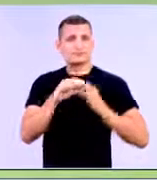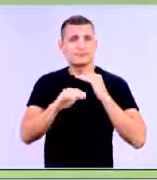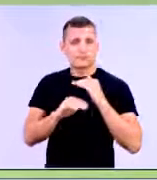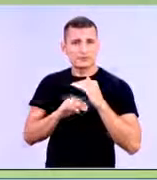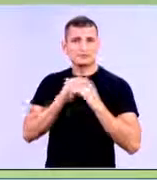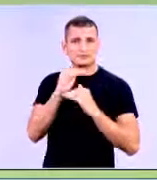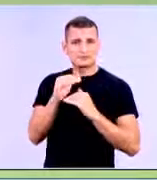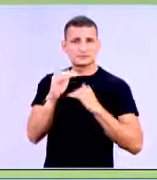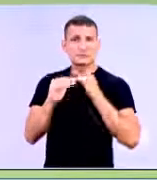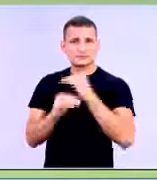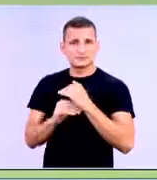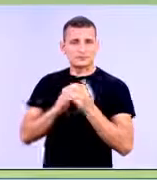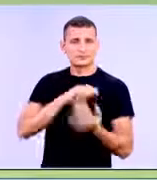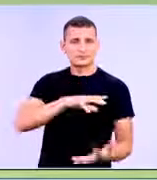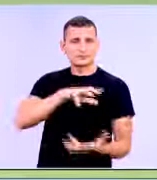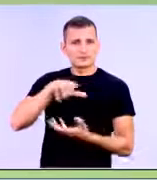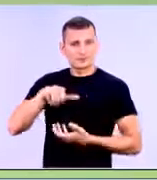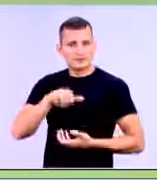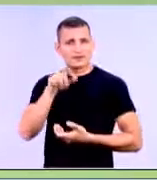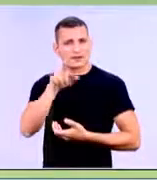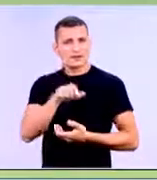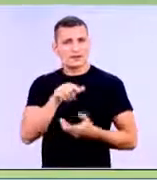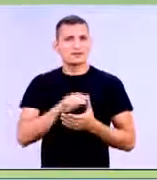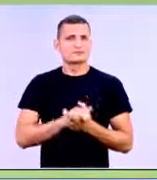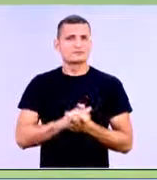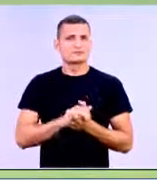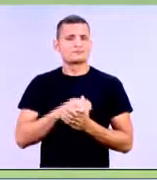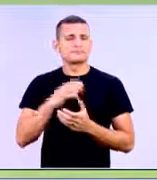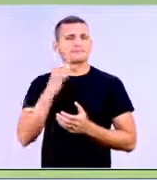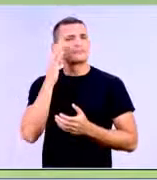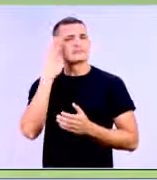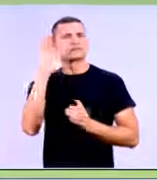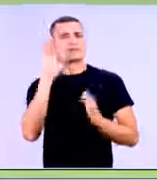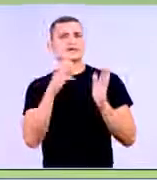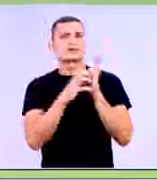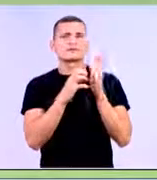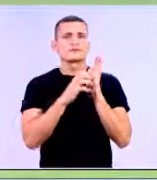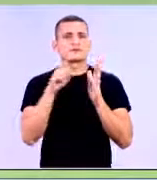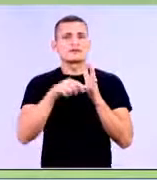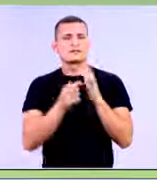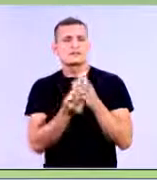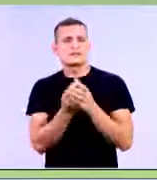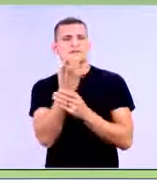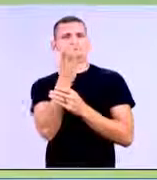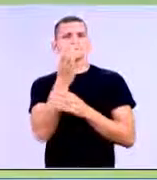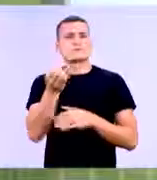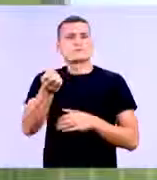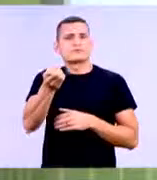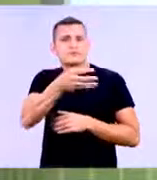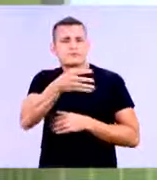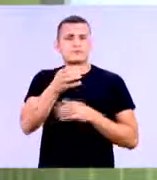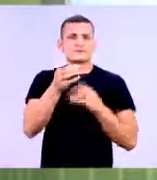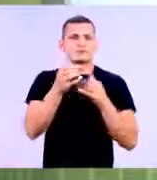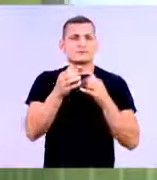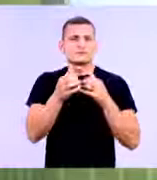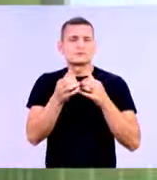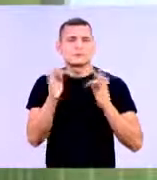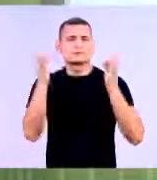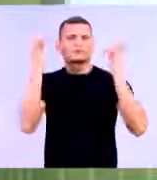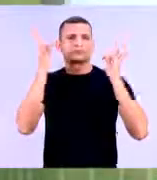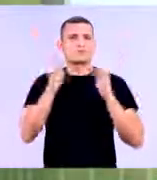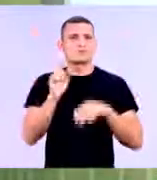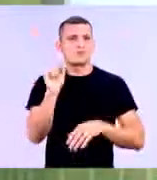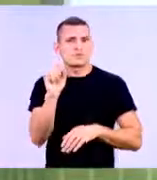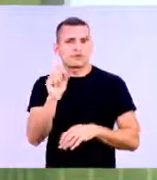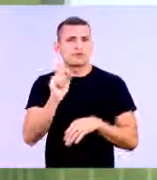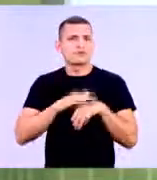globalização, ele é muito característico, né? A característica principal dele é exatamente a criação de novas tecnologias. E o que é mais